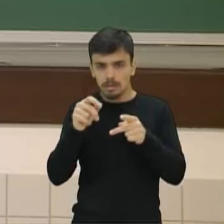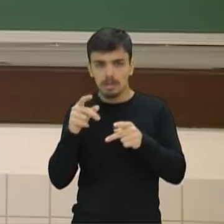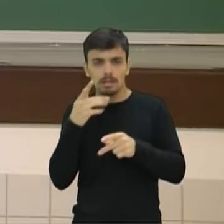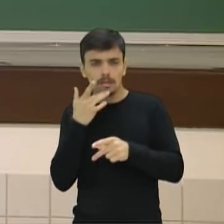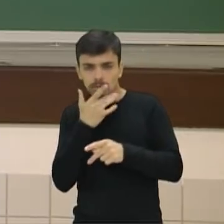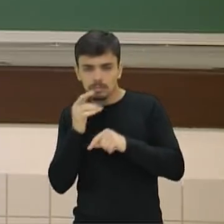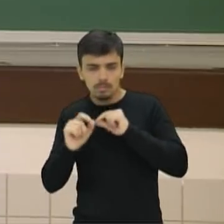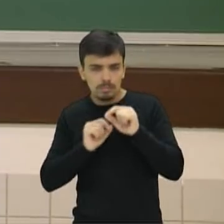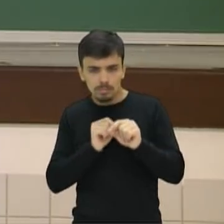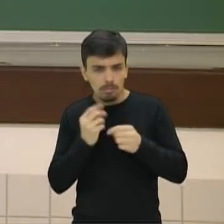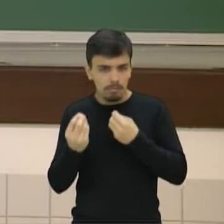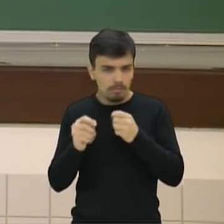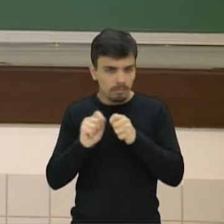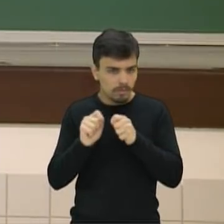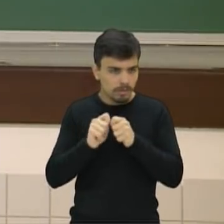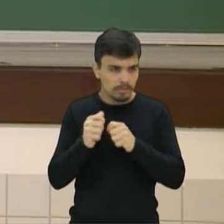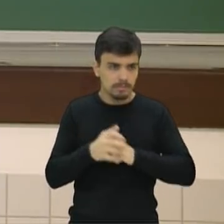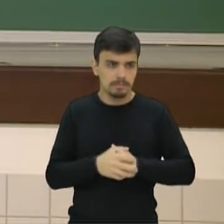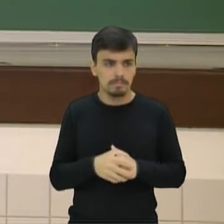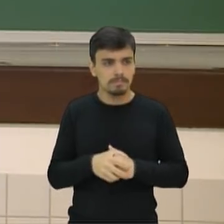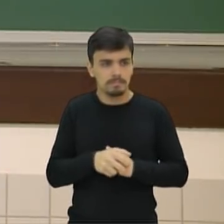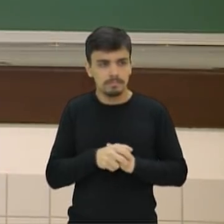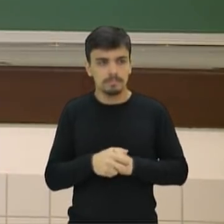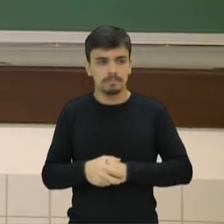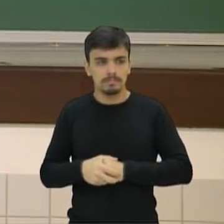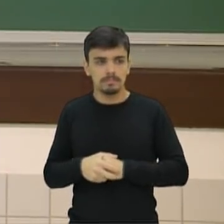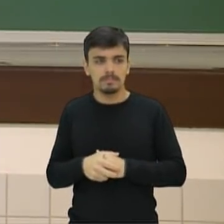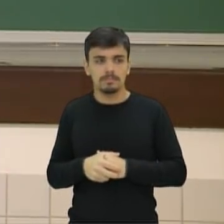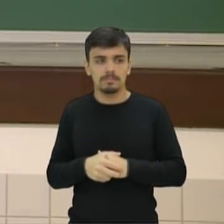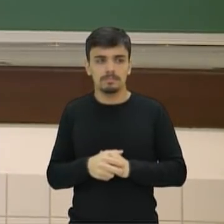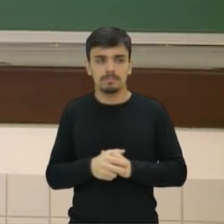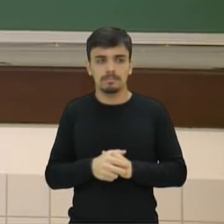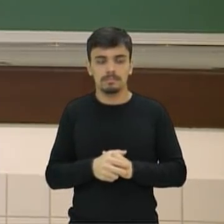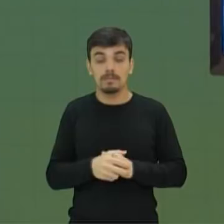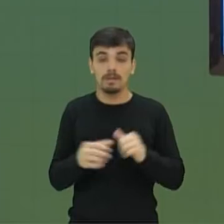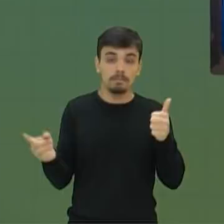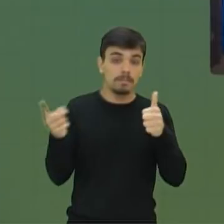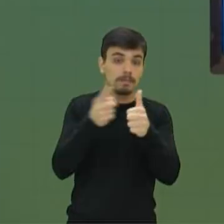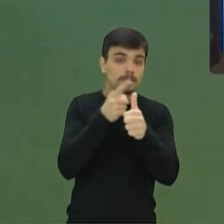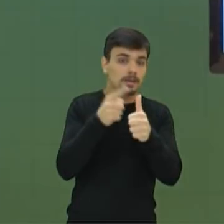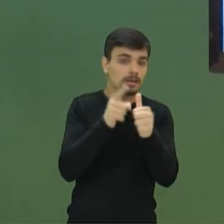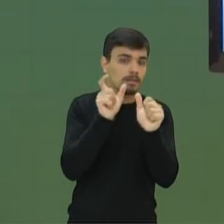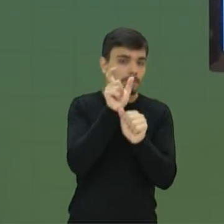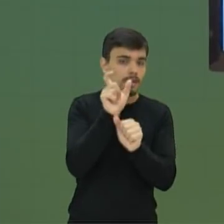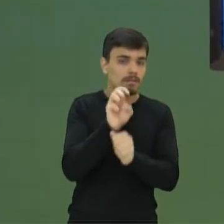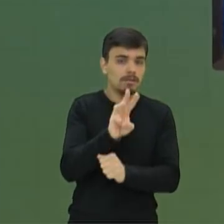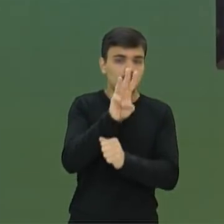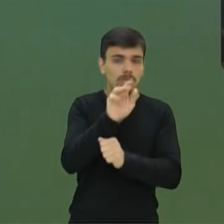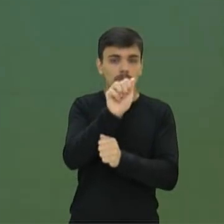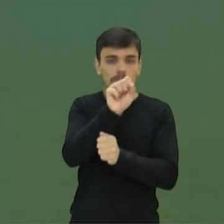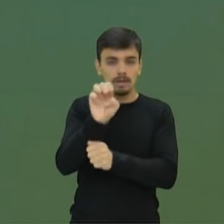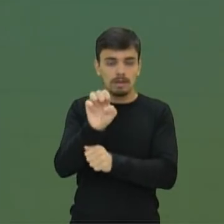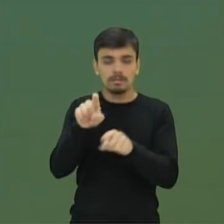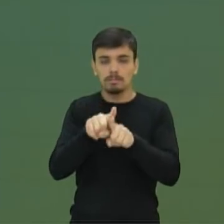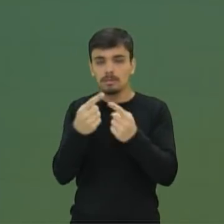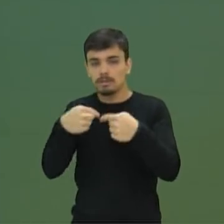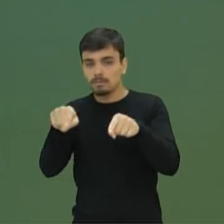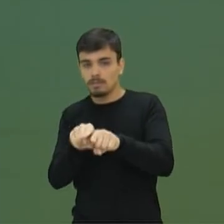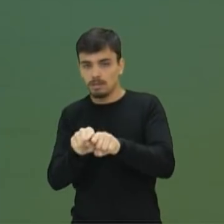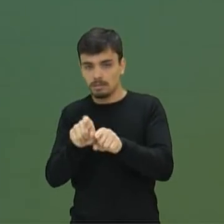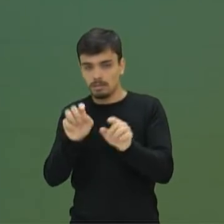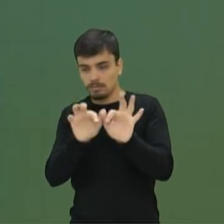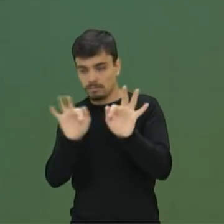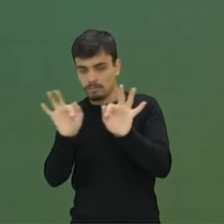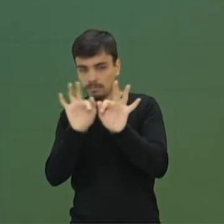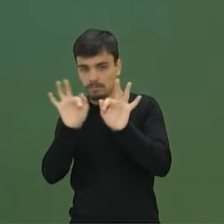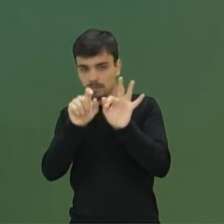pizza was delicious, mesma coisa, jogo o was para frente e repito o resto da frase.